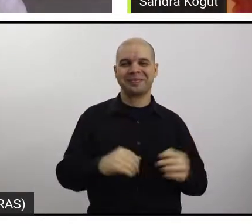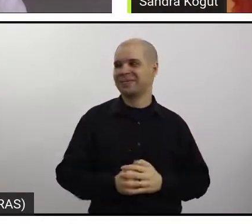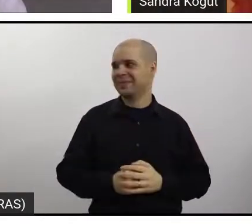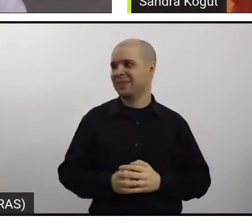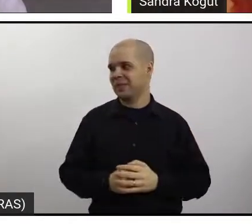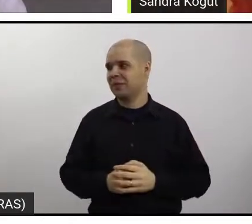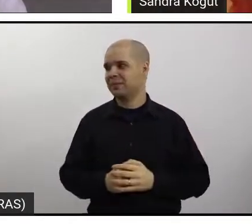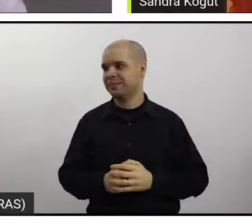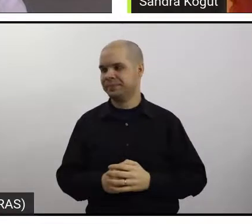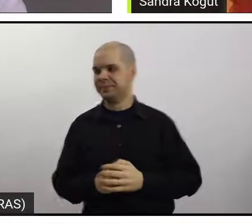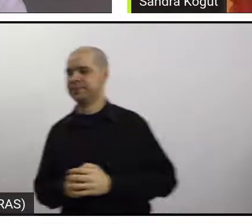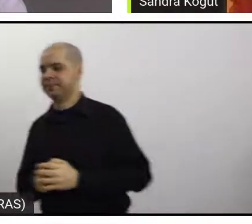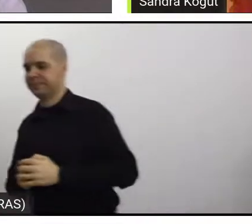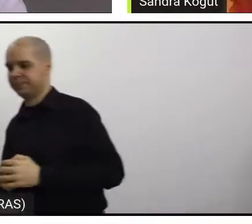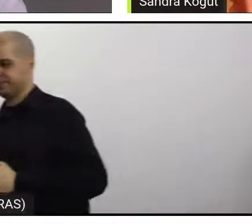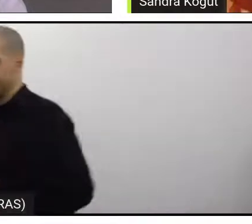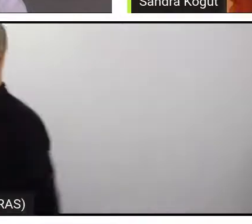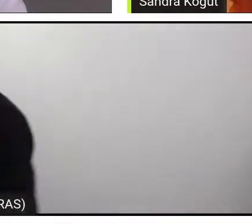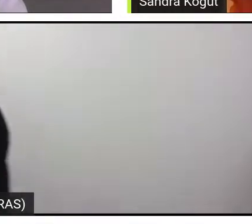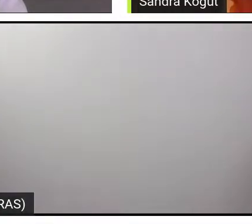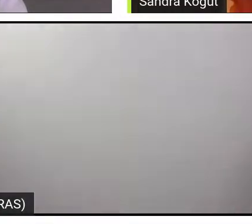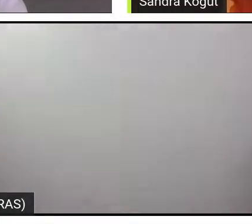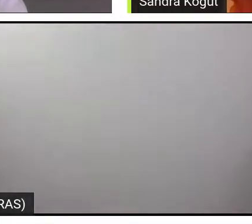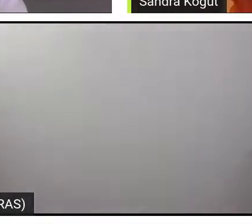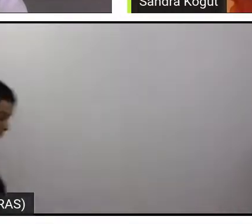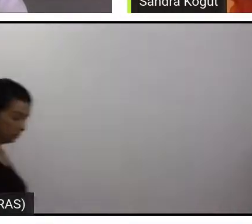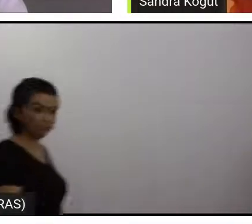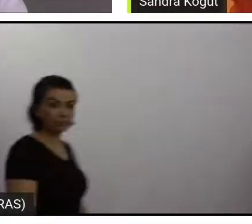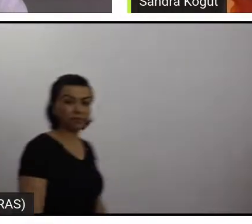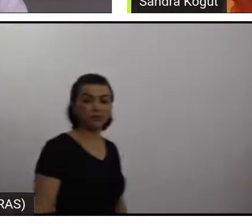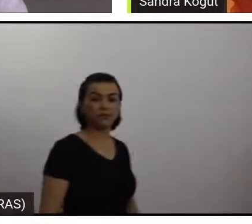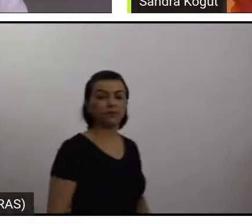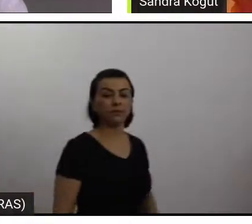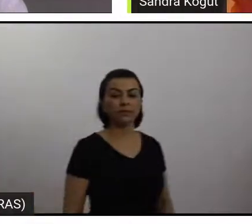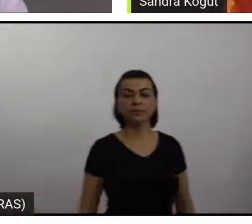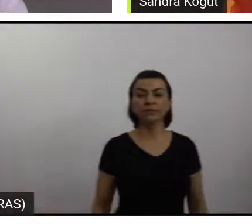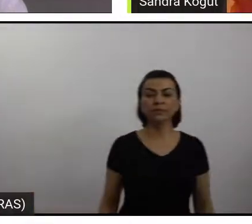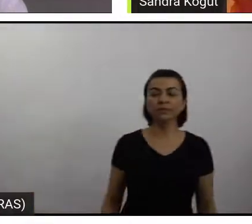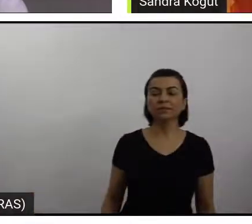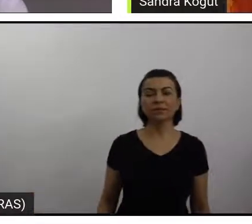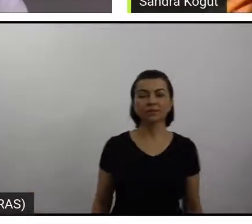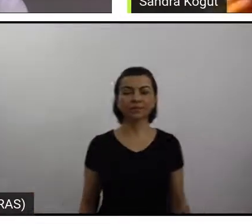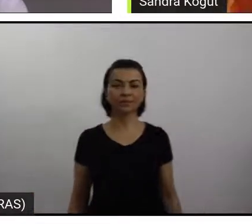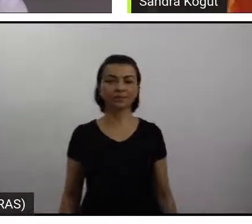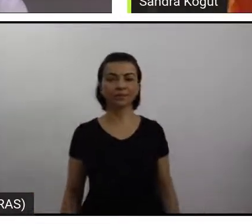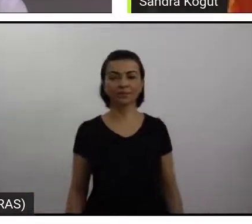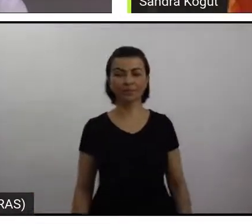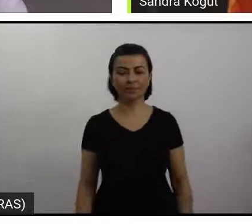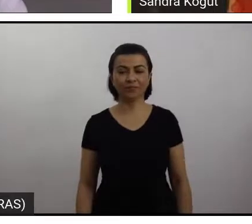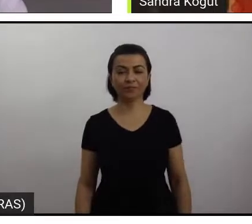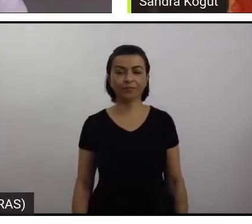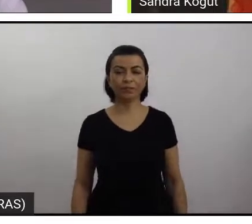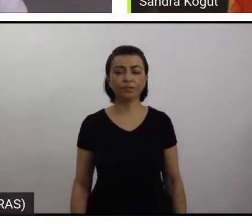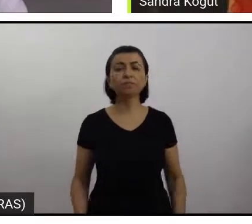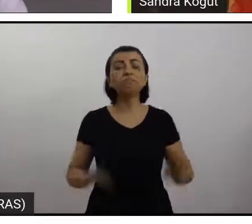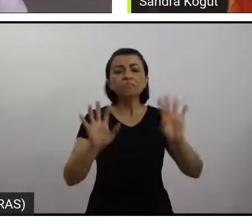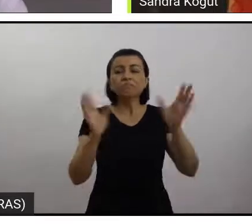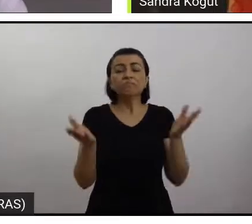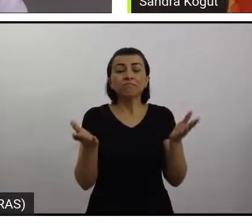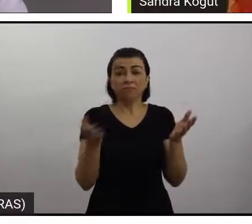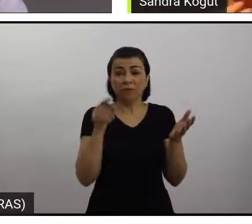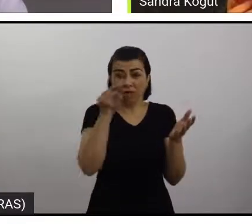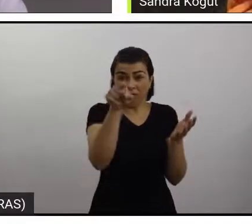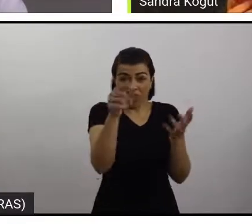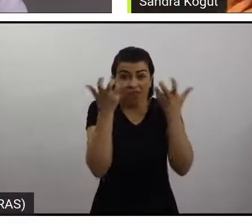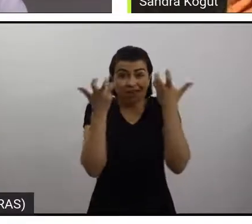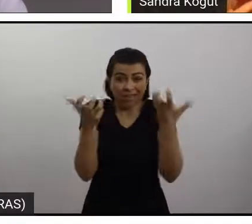poder que está acontecendo quando você produz uma imagem. O que que te dá direito de filmar uma pessoa?